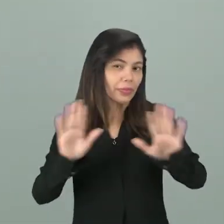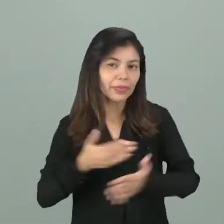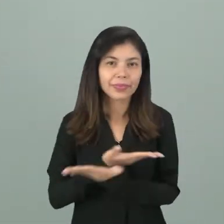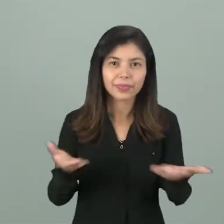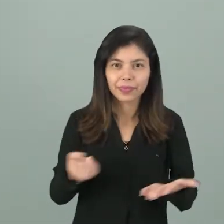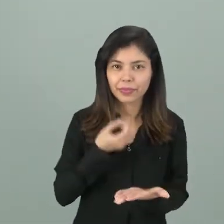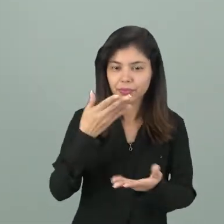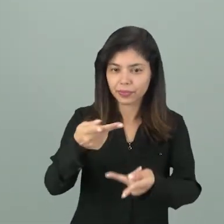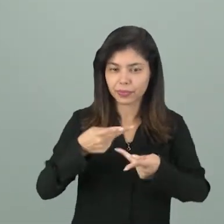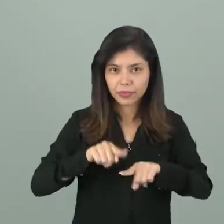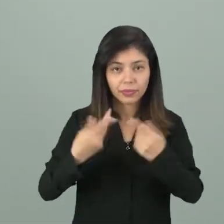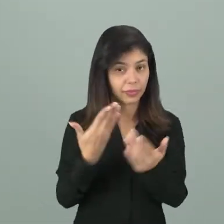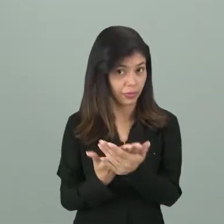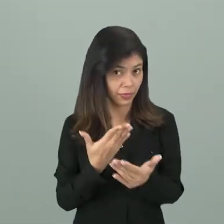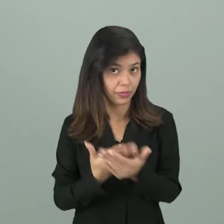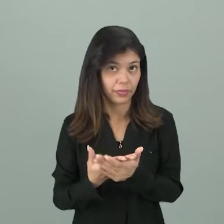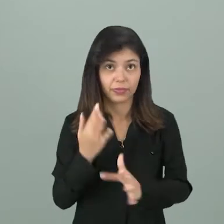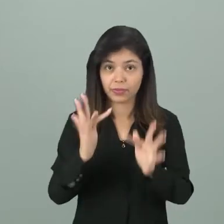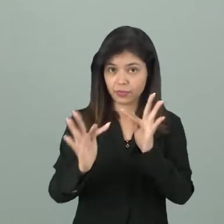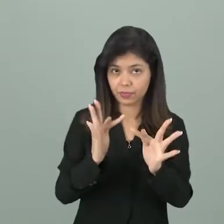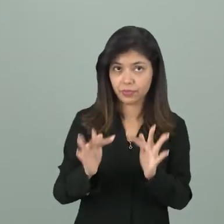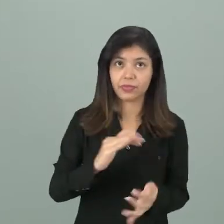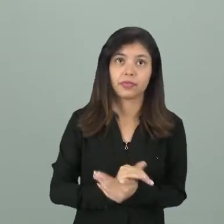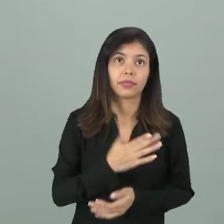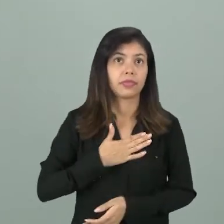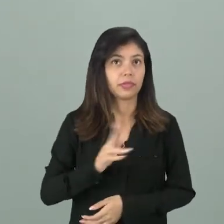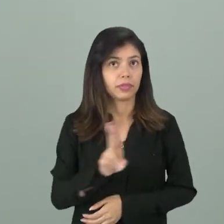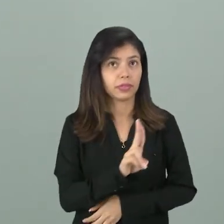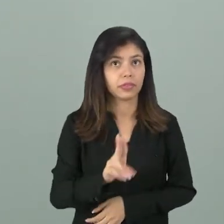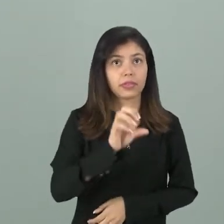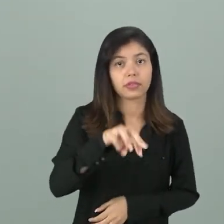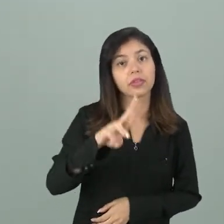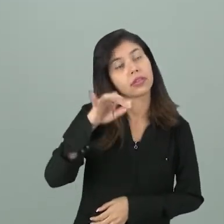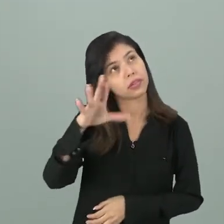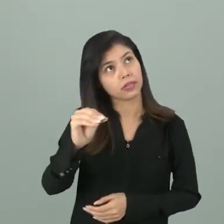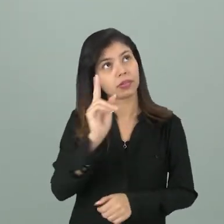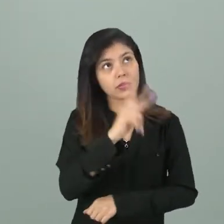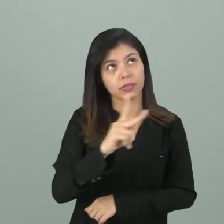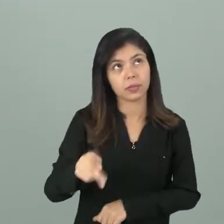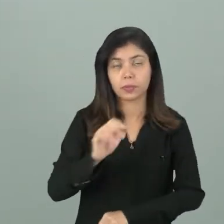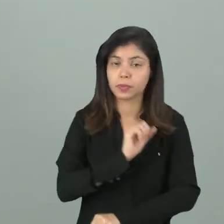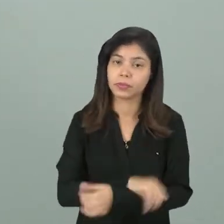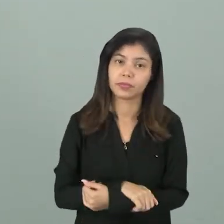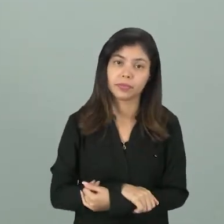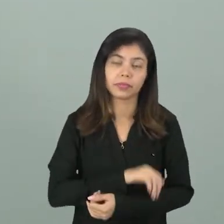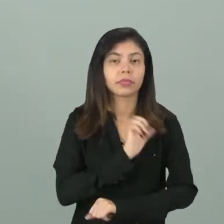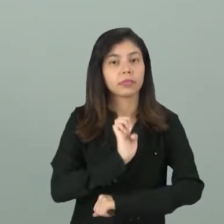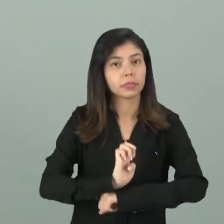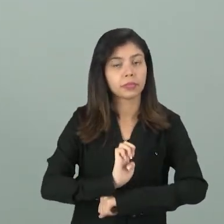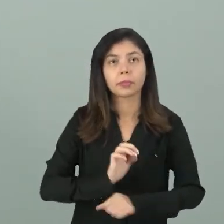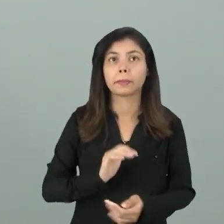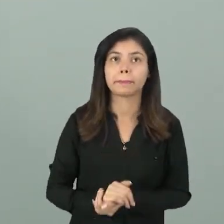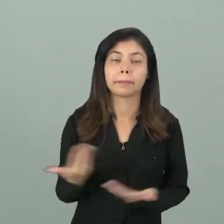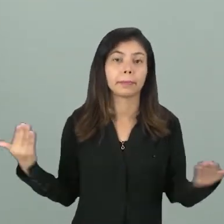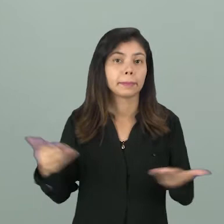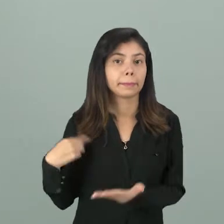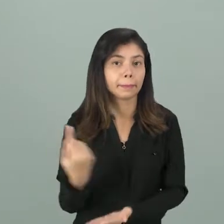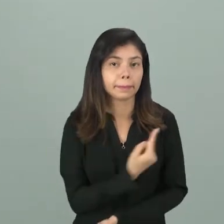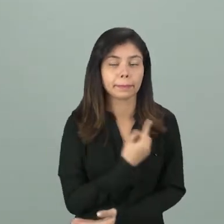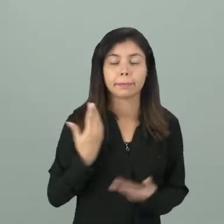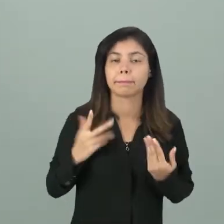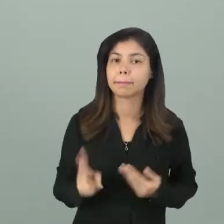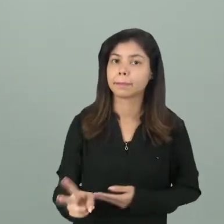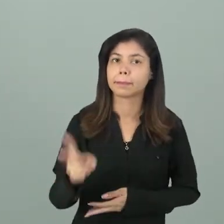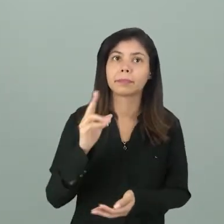Olá pessoal, sejam bem-vindos a mais uma aula de Física, né? Meu nome é Márcio, sou professor do Estado e hoje nós vamos continuar um estudo, né,